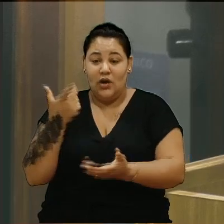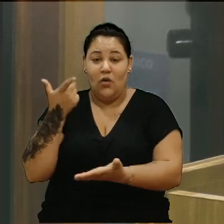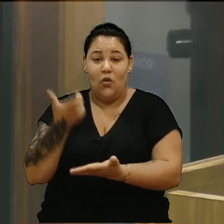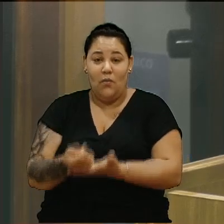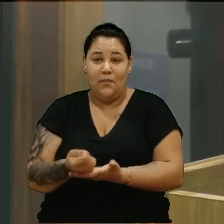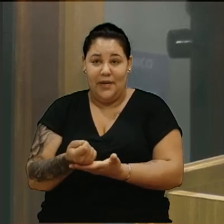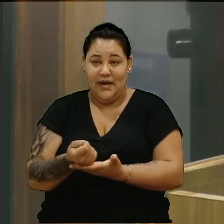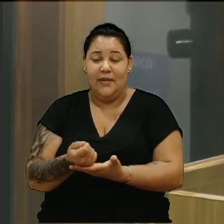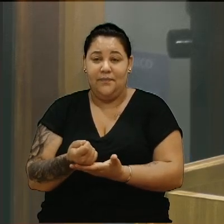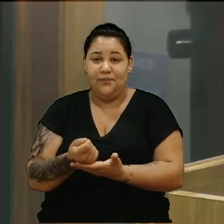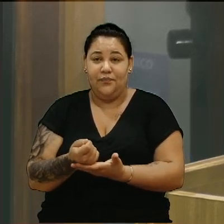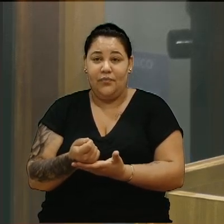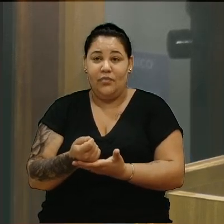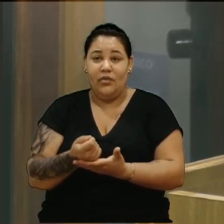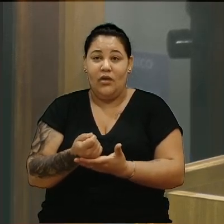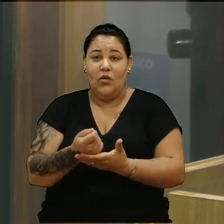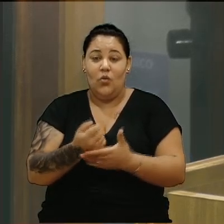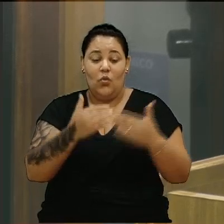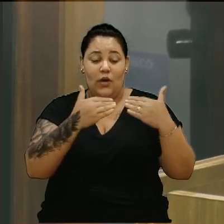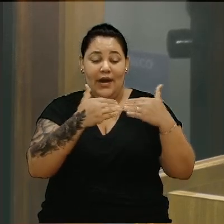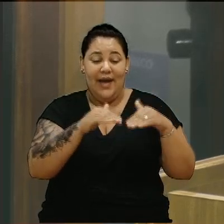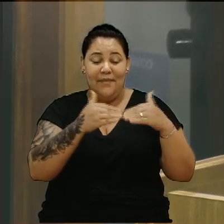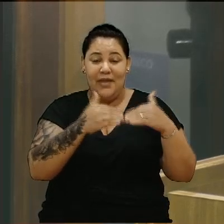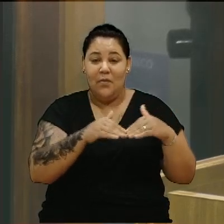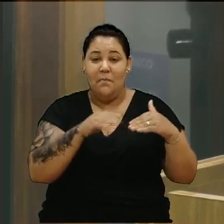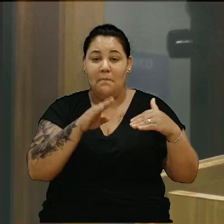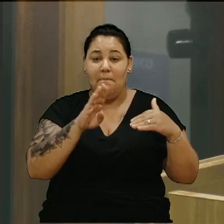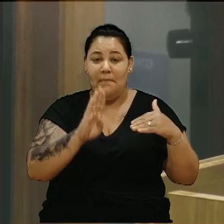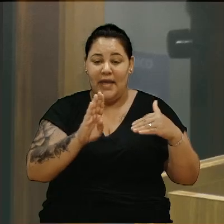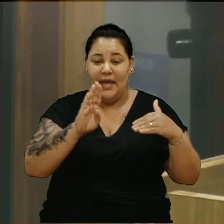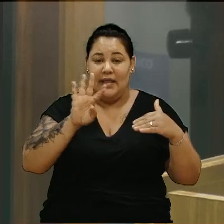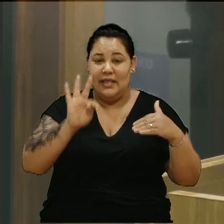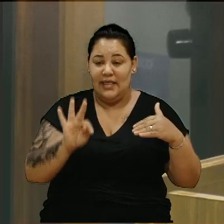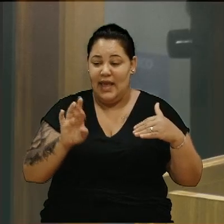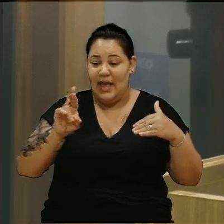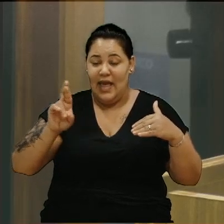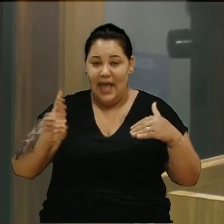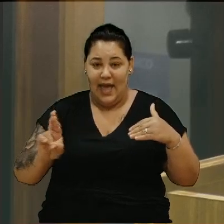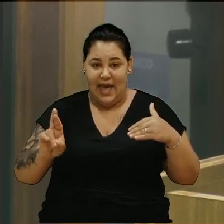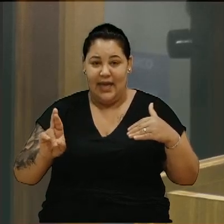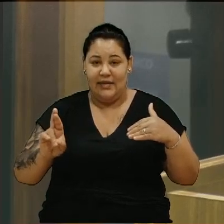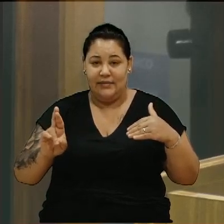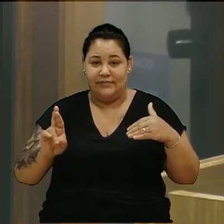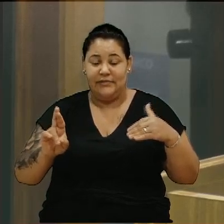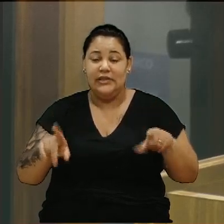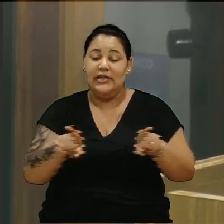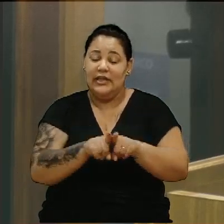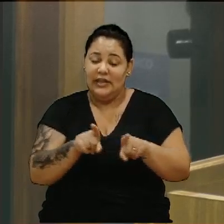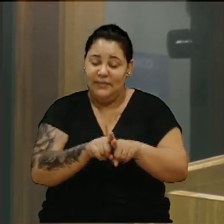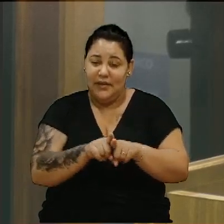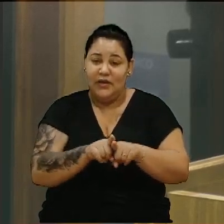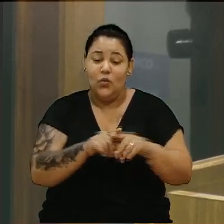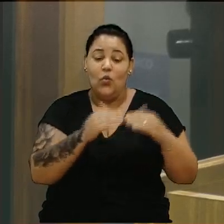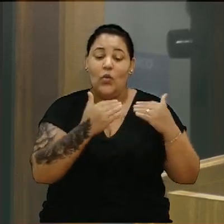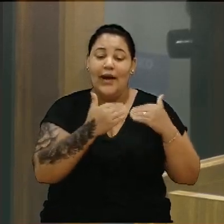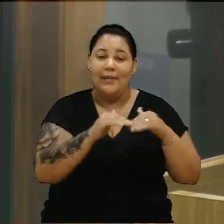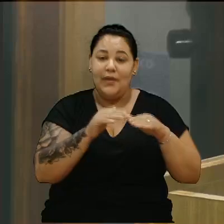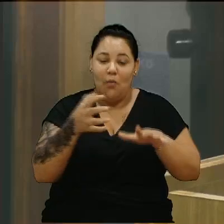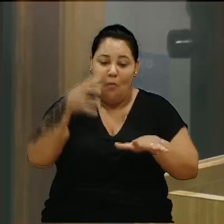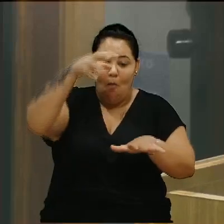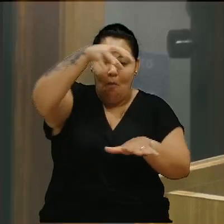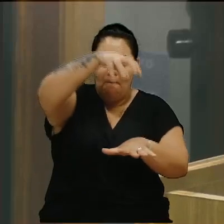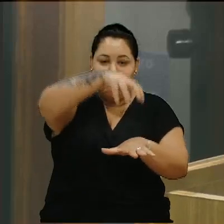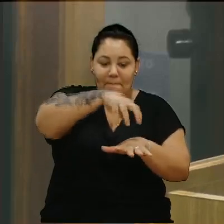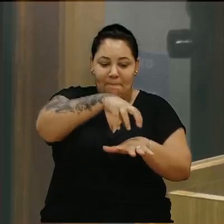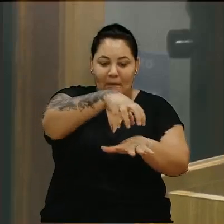tanque e resgate, conhecido como a BTR, e também um caminhão autotanque para o 5º Batalhão de Bombeiro Militar aqui da nossa cidade. Só para os senhores